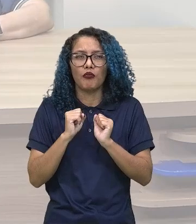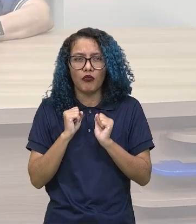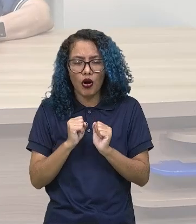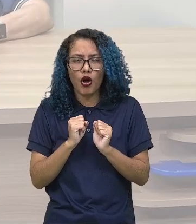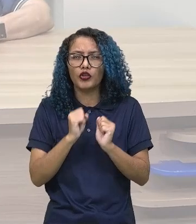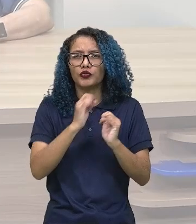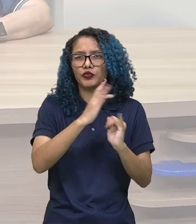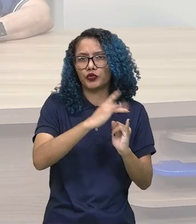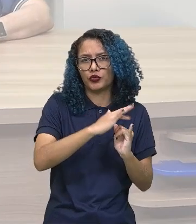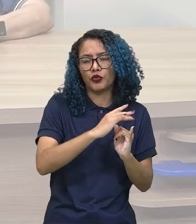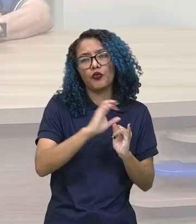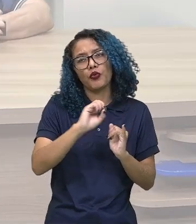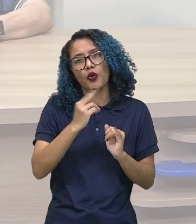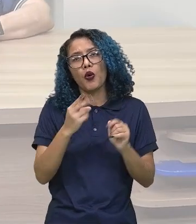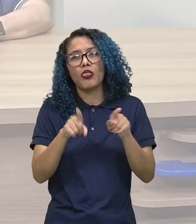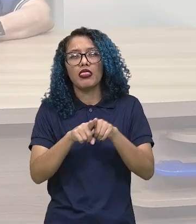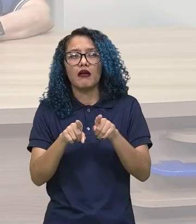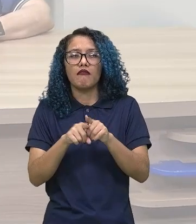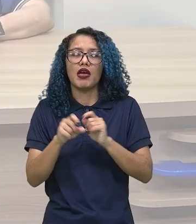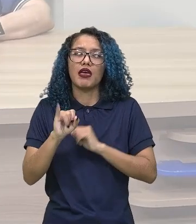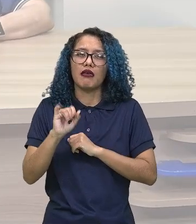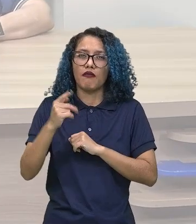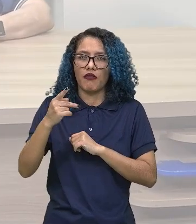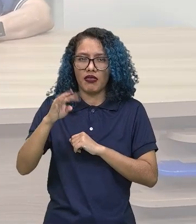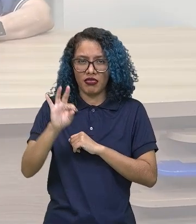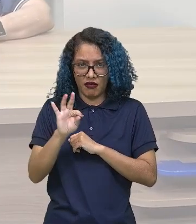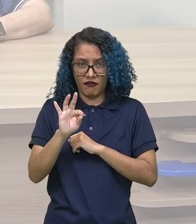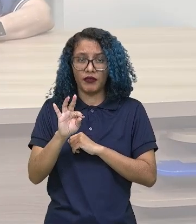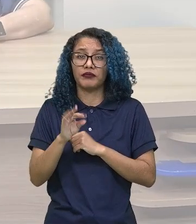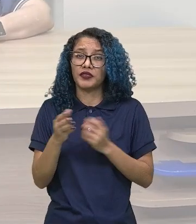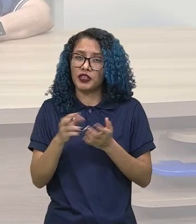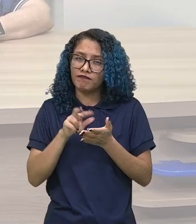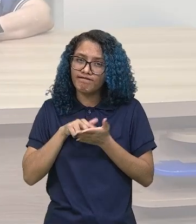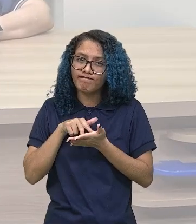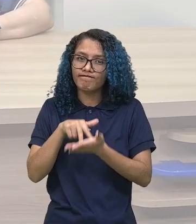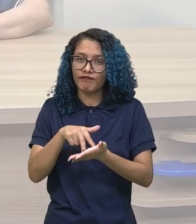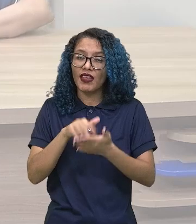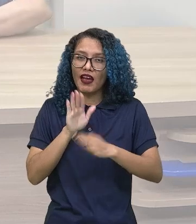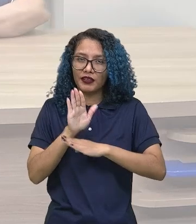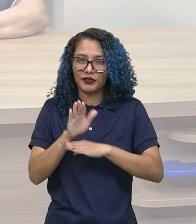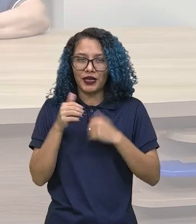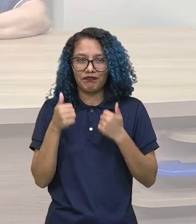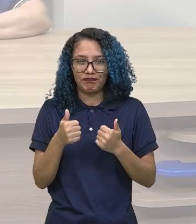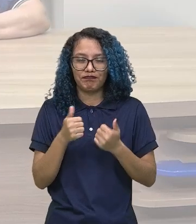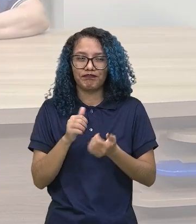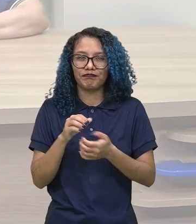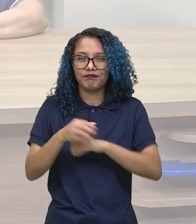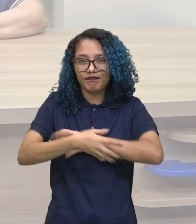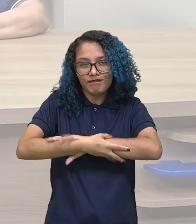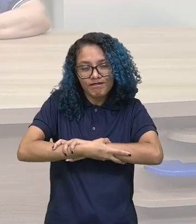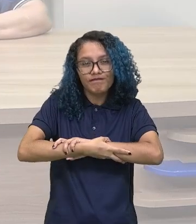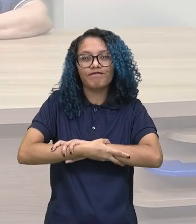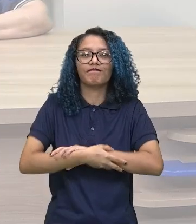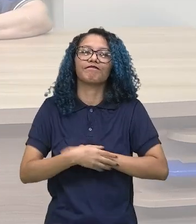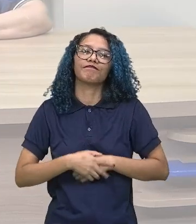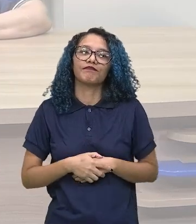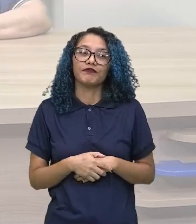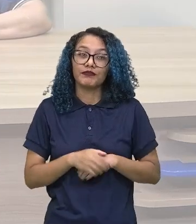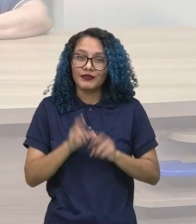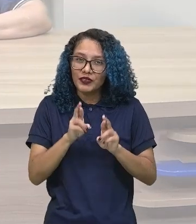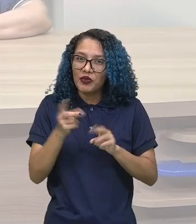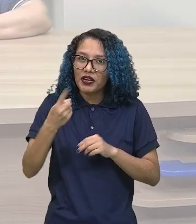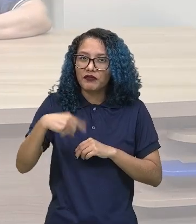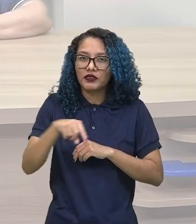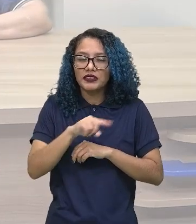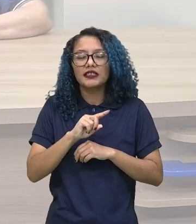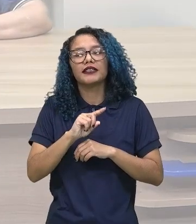YouTube, pelo IPTV, e a gente está aqui para caminhar juntos, ok? Isso mesmo, contamos com a participação e